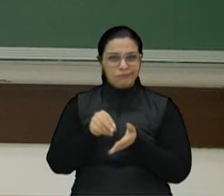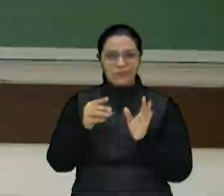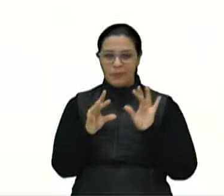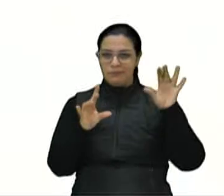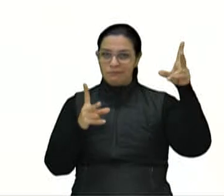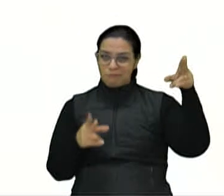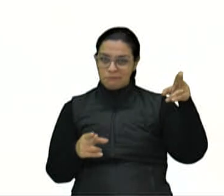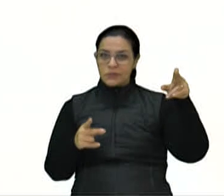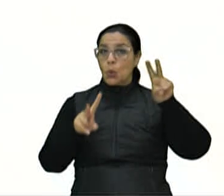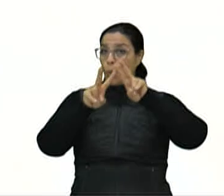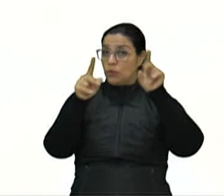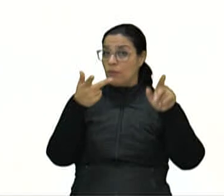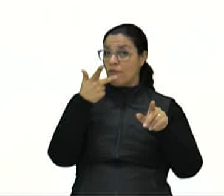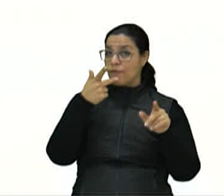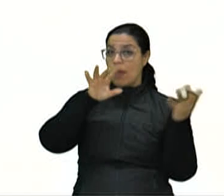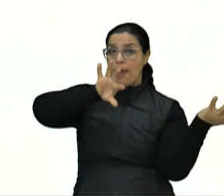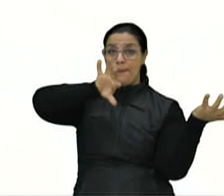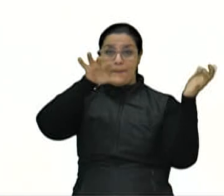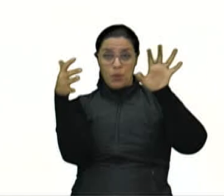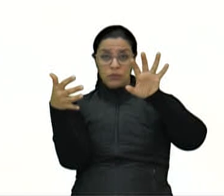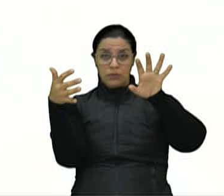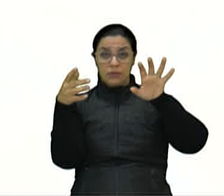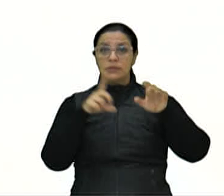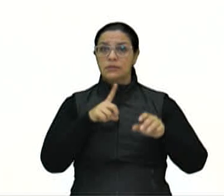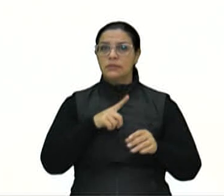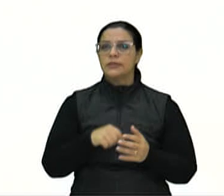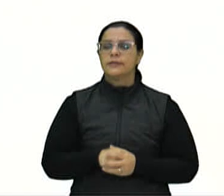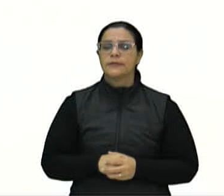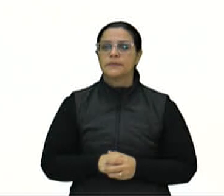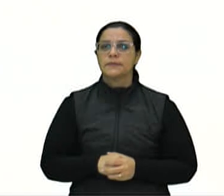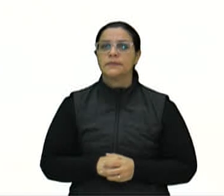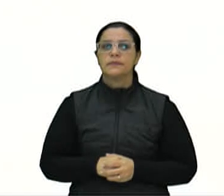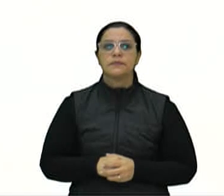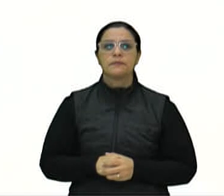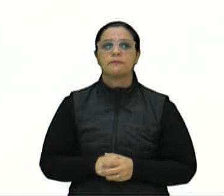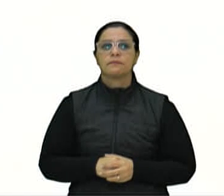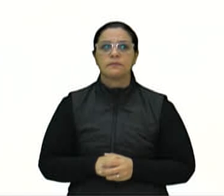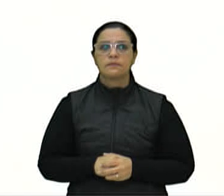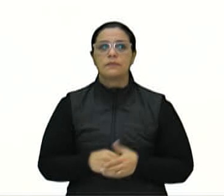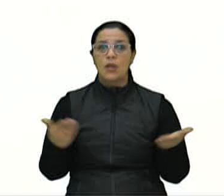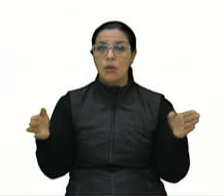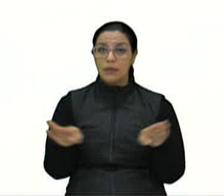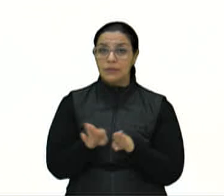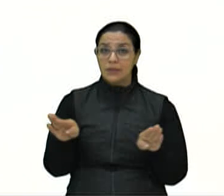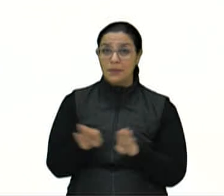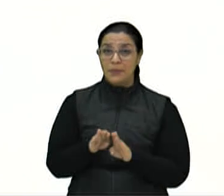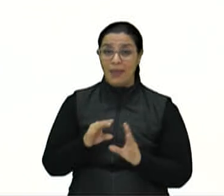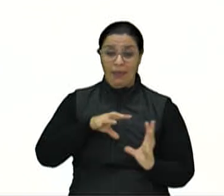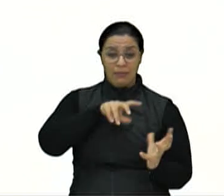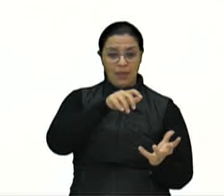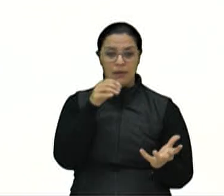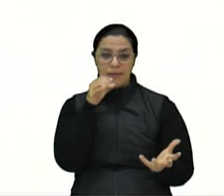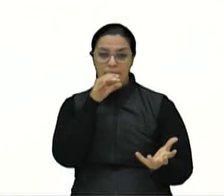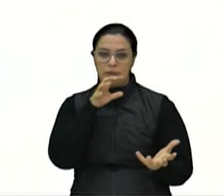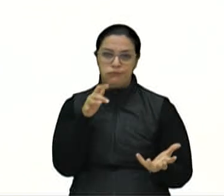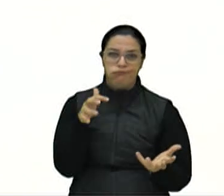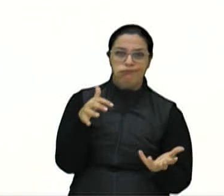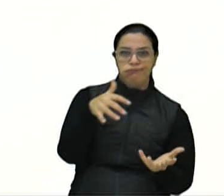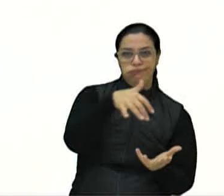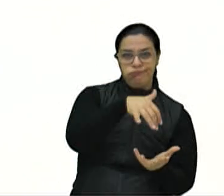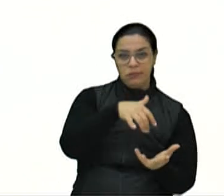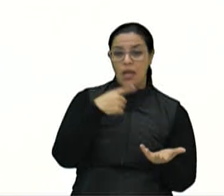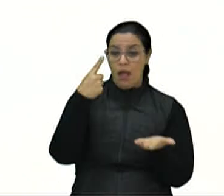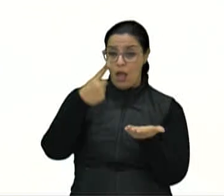o seguinte, o tema mudança climática... O tema das mudanças climáticas e do aquecimento global começou a fazer parte da